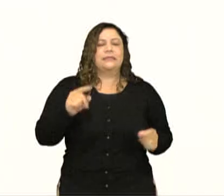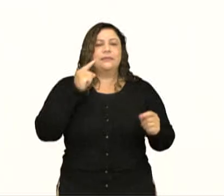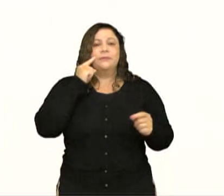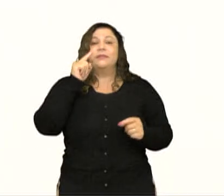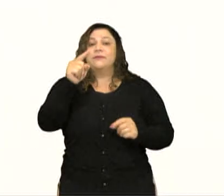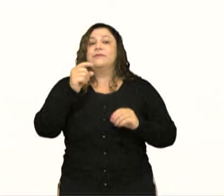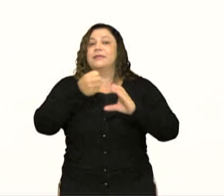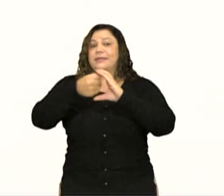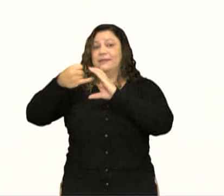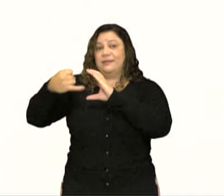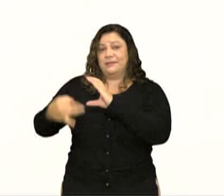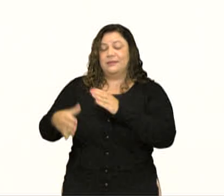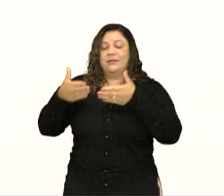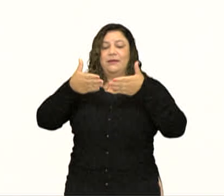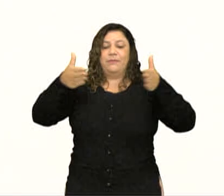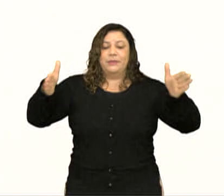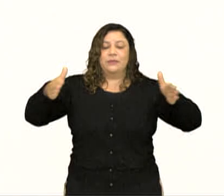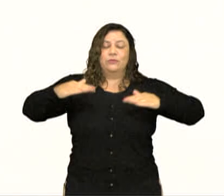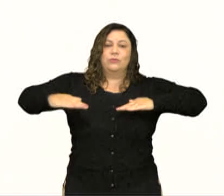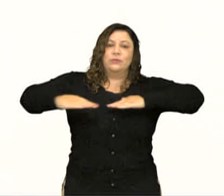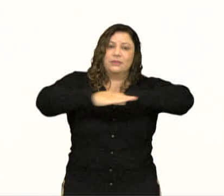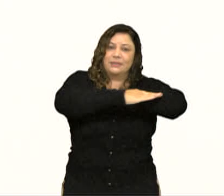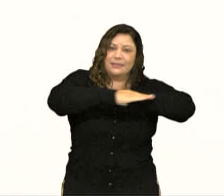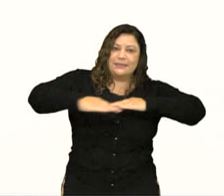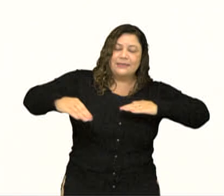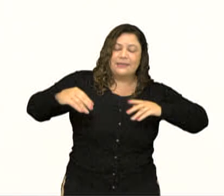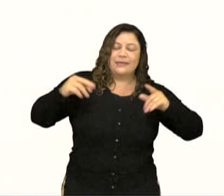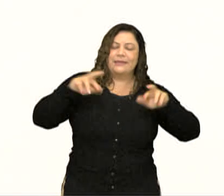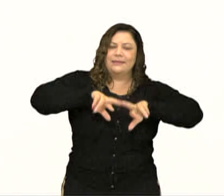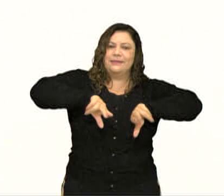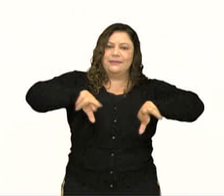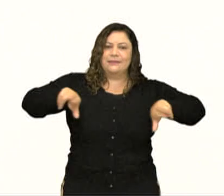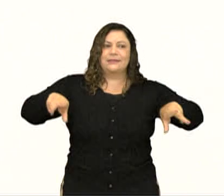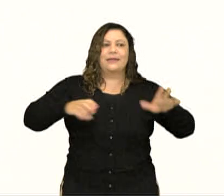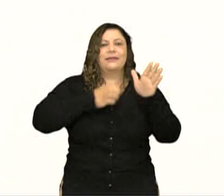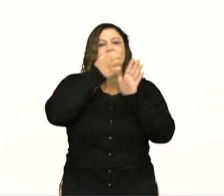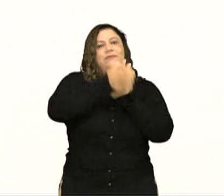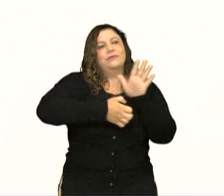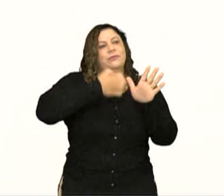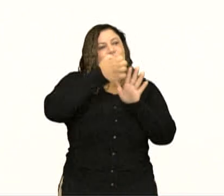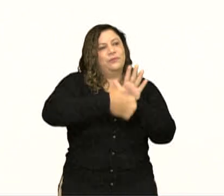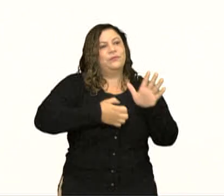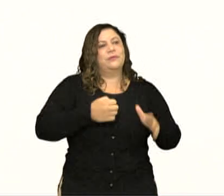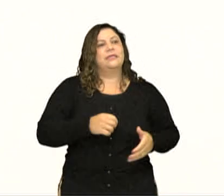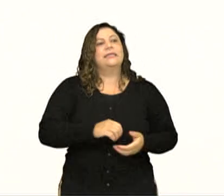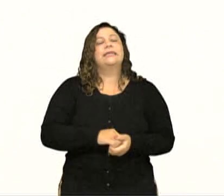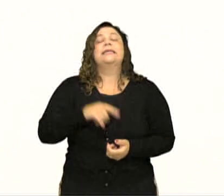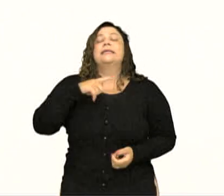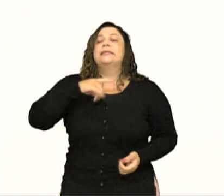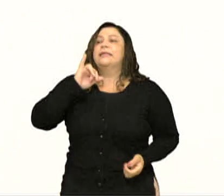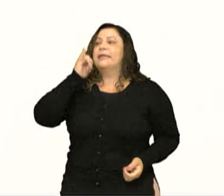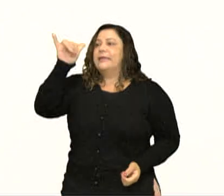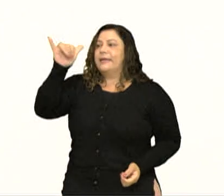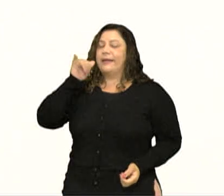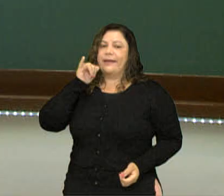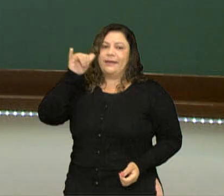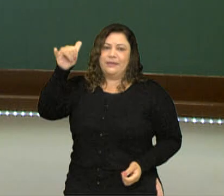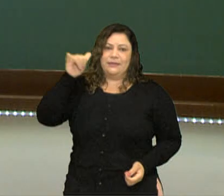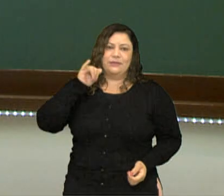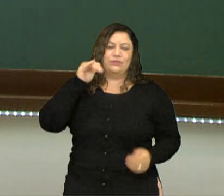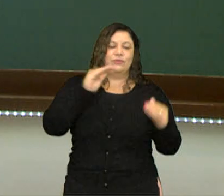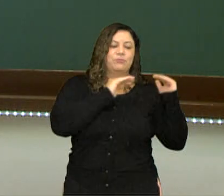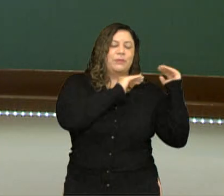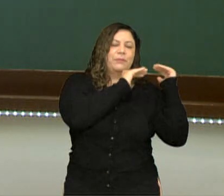característica ali de abertura de estradas, ferrovias, né? Aqui eu já vou ter a rede de energia passando em mais algumas